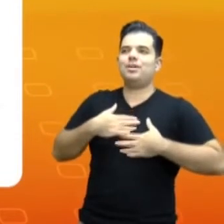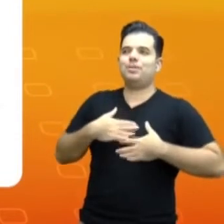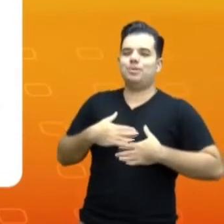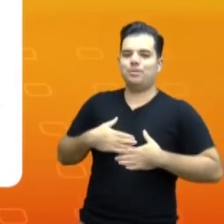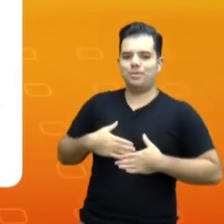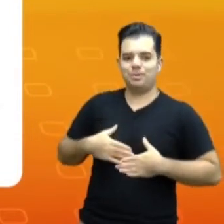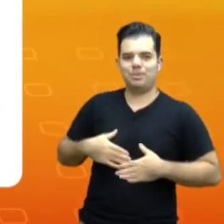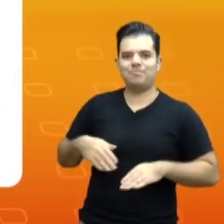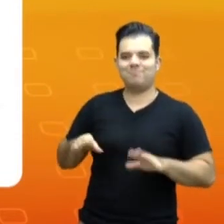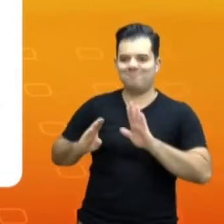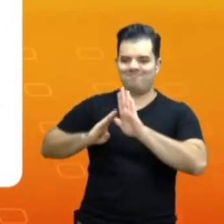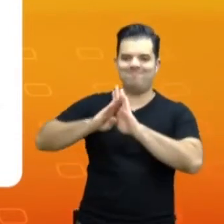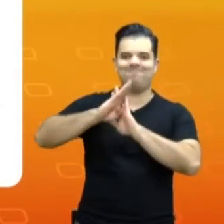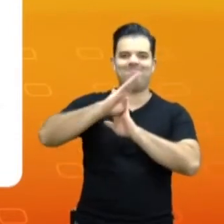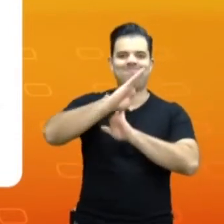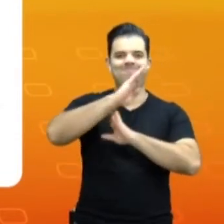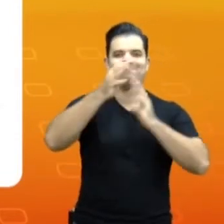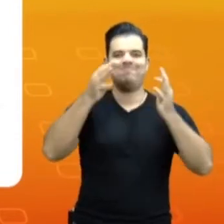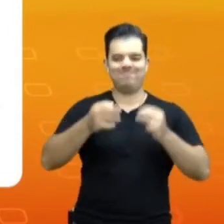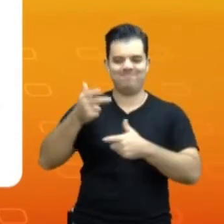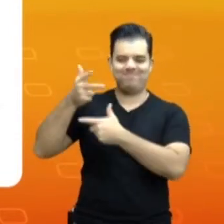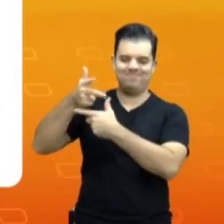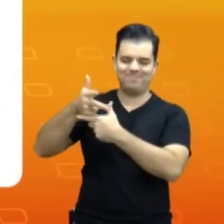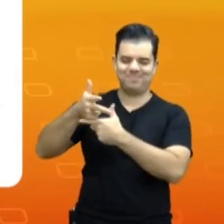foi na cobertura para nós.